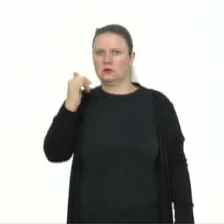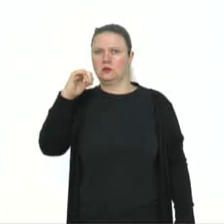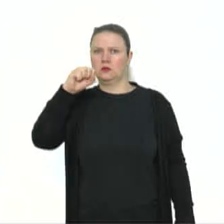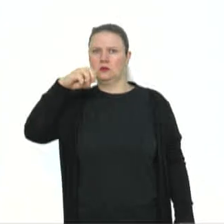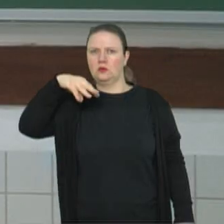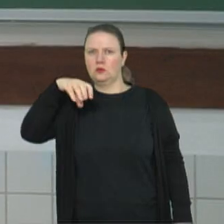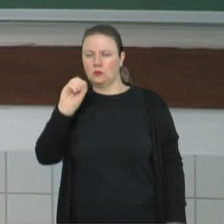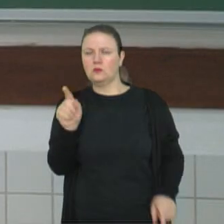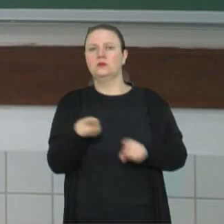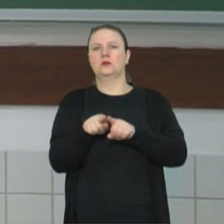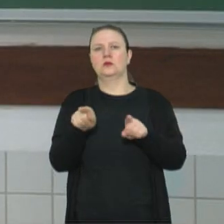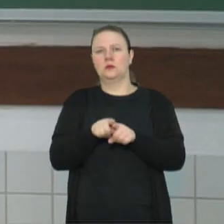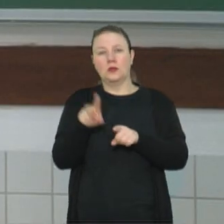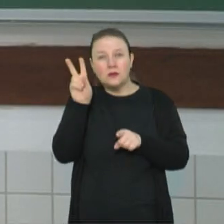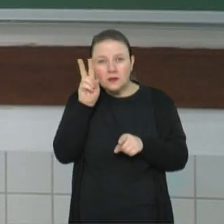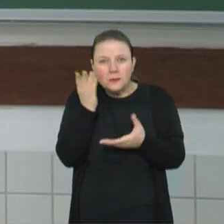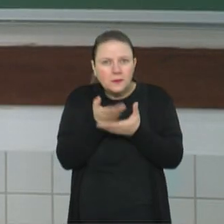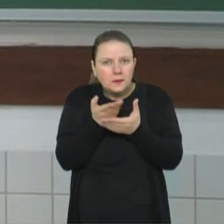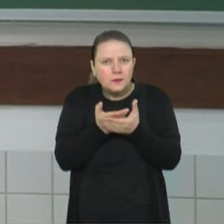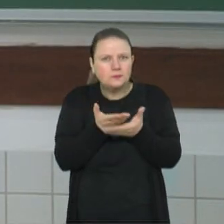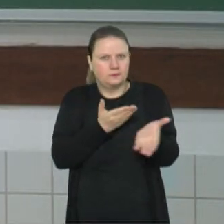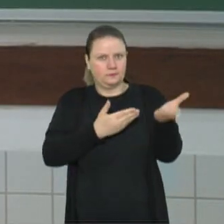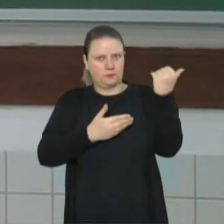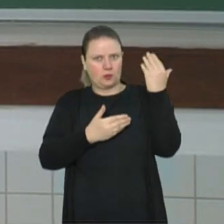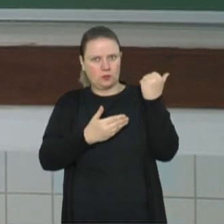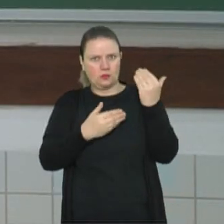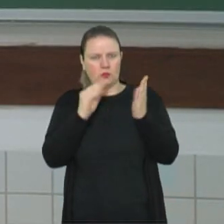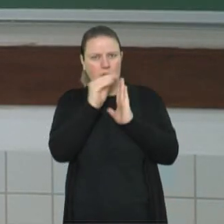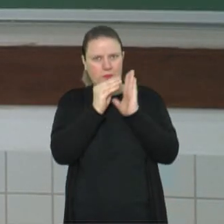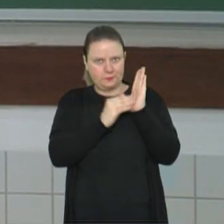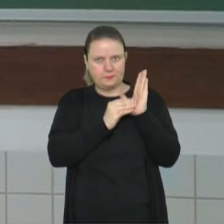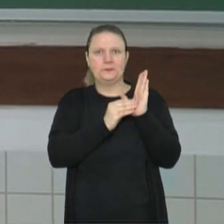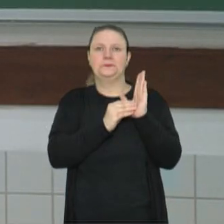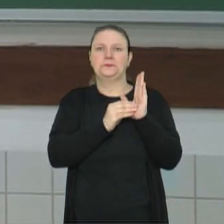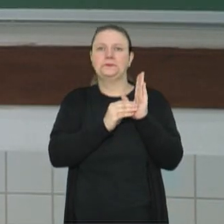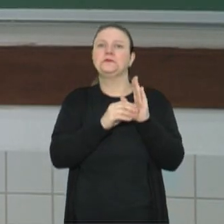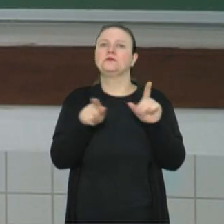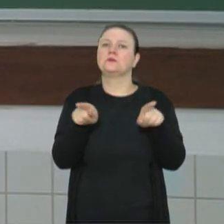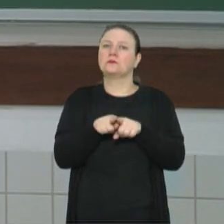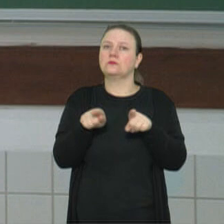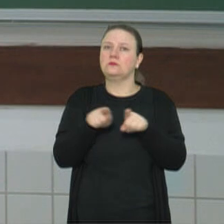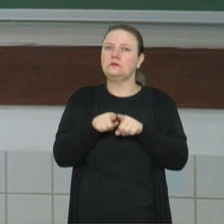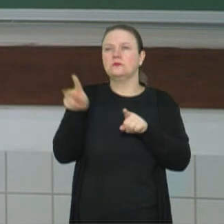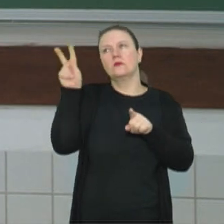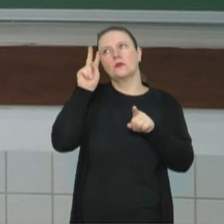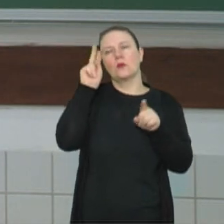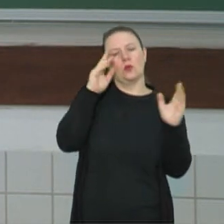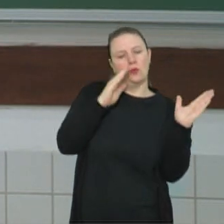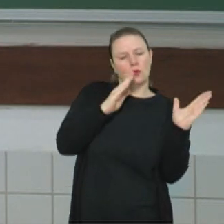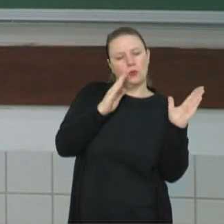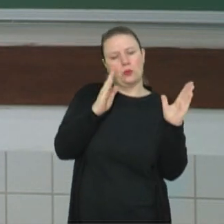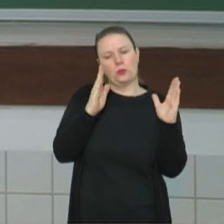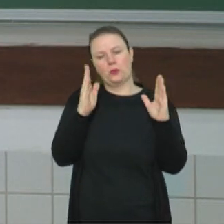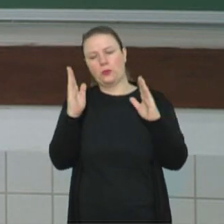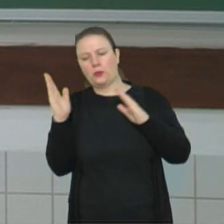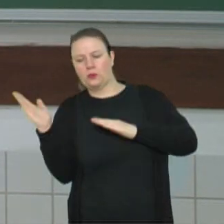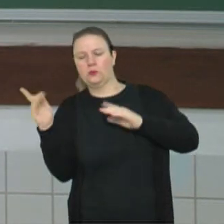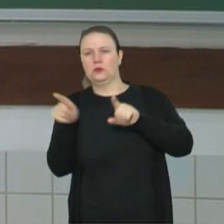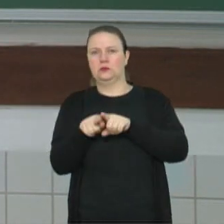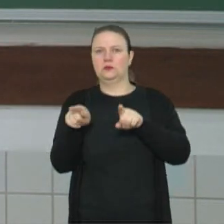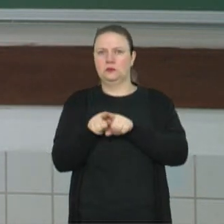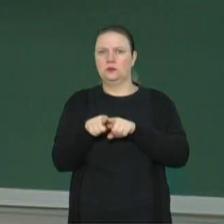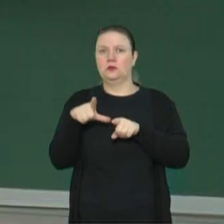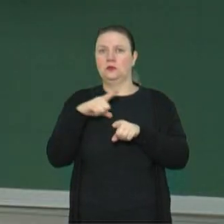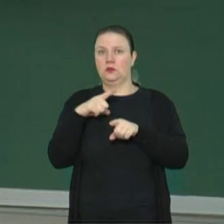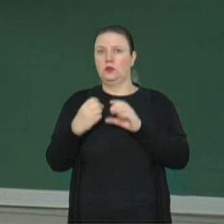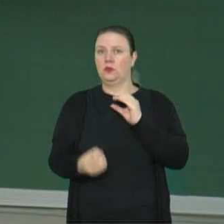alpinismo. Então, na aula passada falamos sobre o montanhismo, né? Então, na aula, dentro da história da escalada, né? Então, a escalada também tem